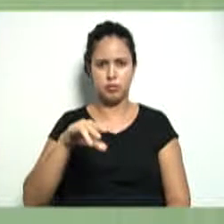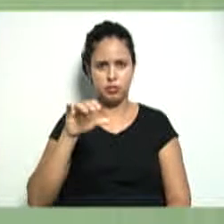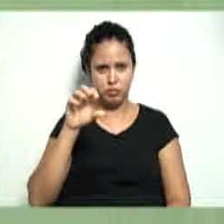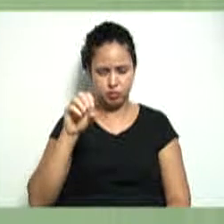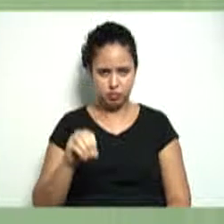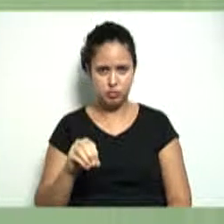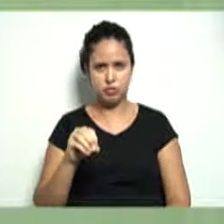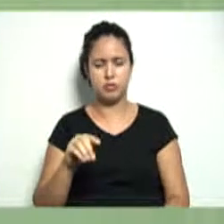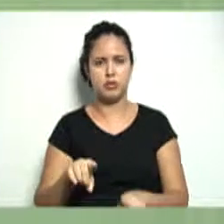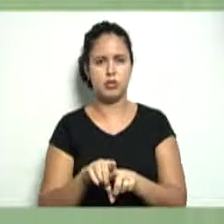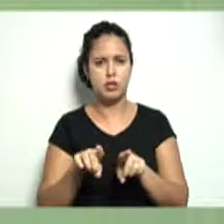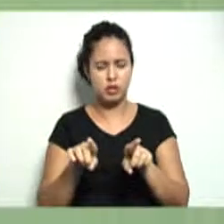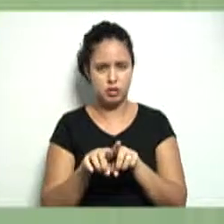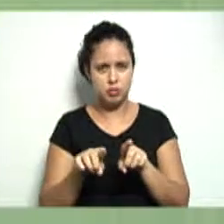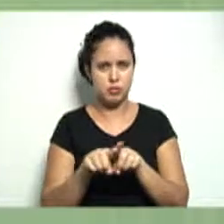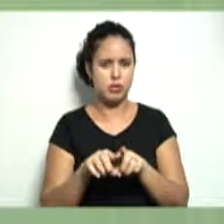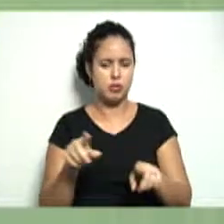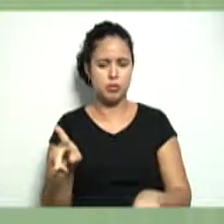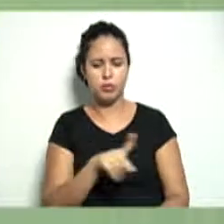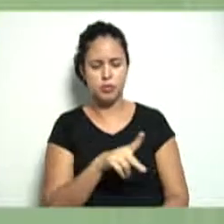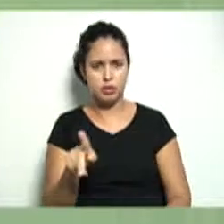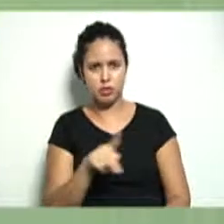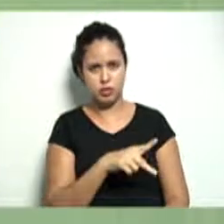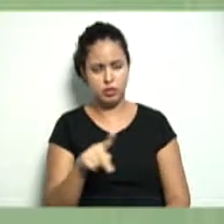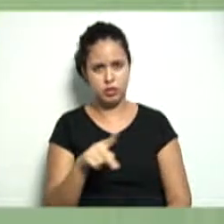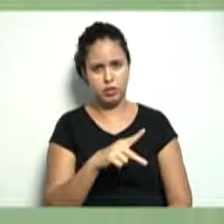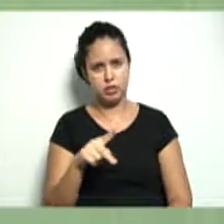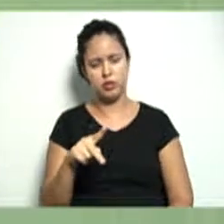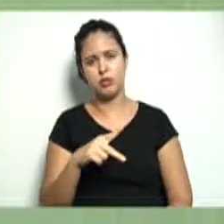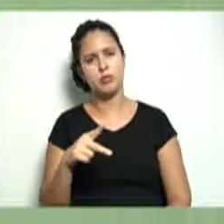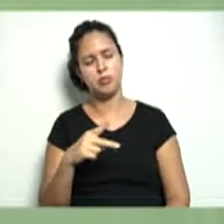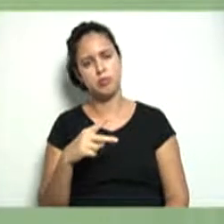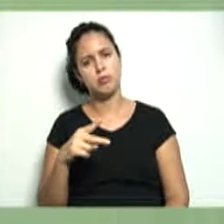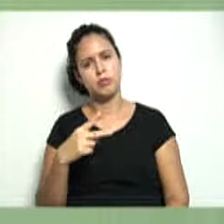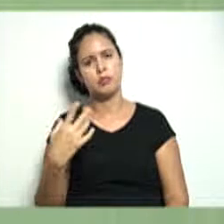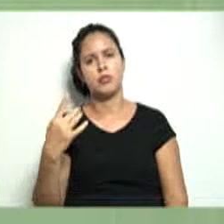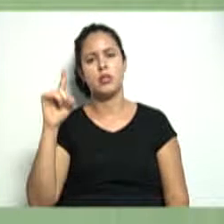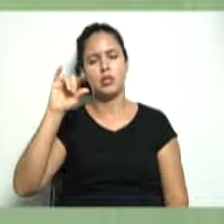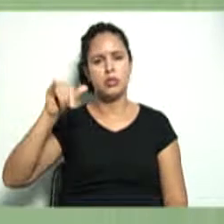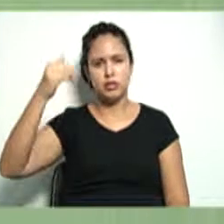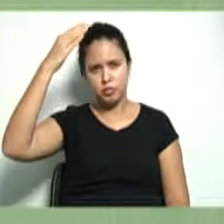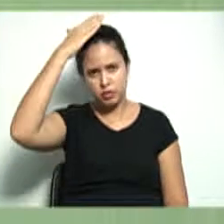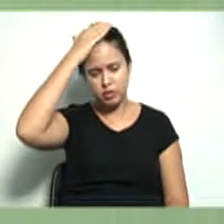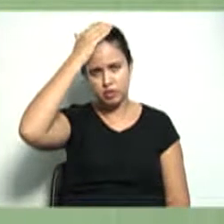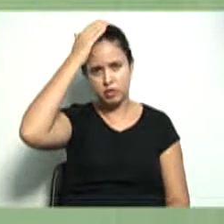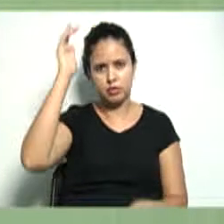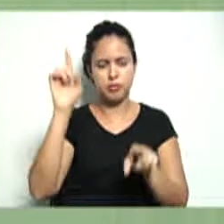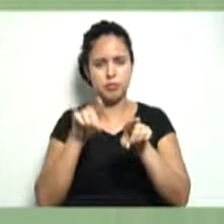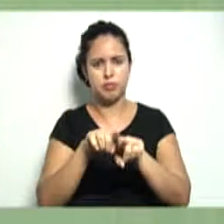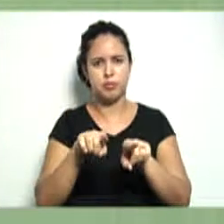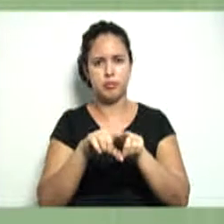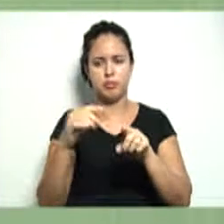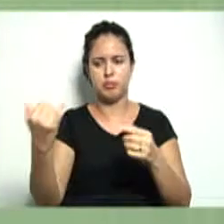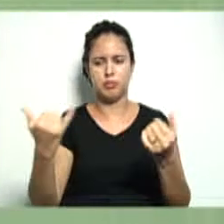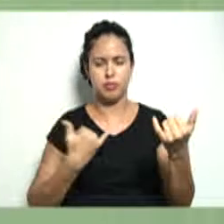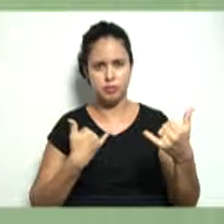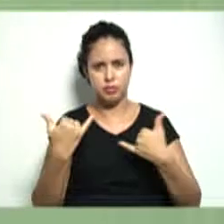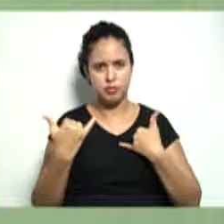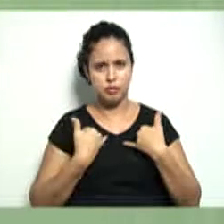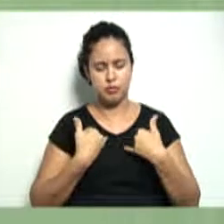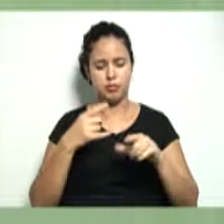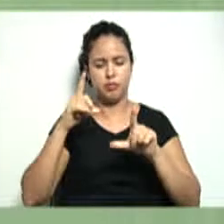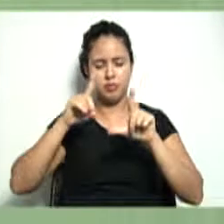A professora Rosineia, da escola em Burana, de Paraná, também informou que foi a letra